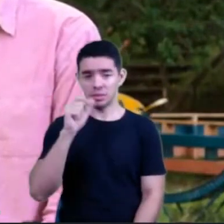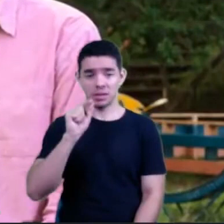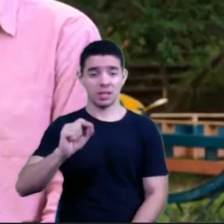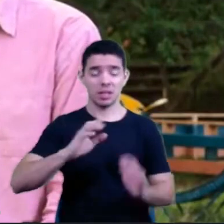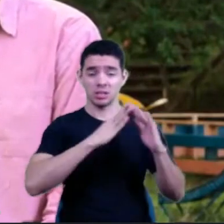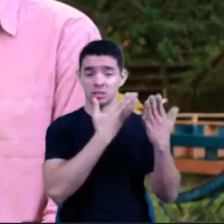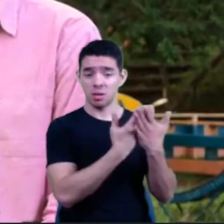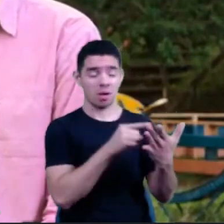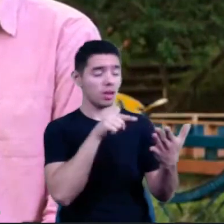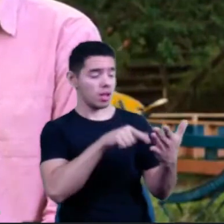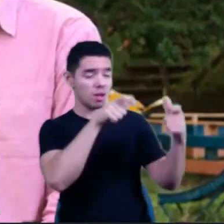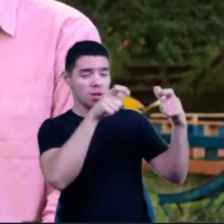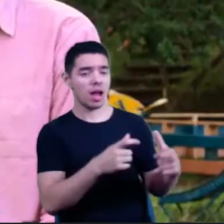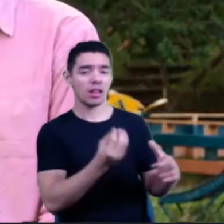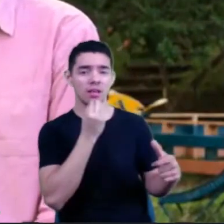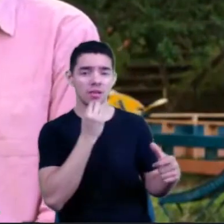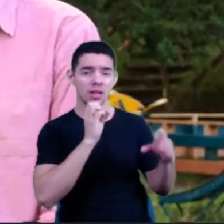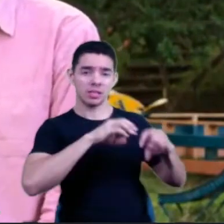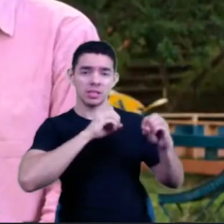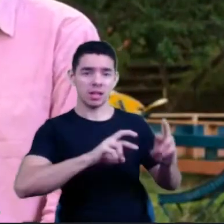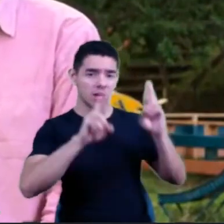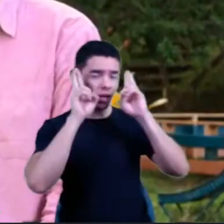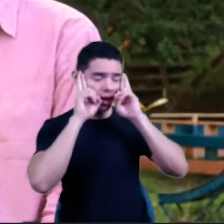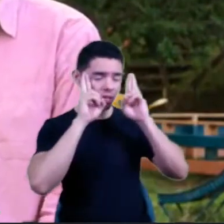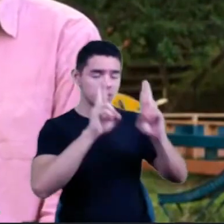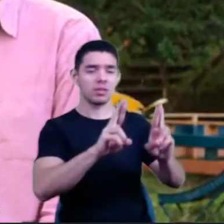o local onde deveria se ensinar o respeito